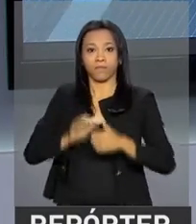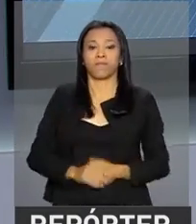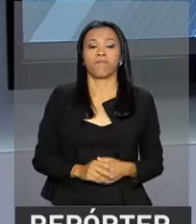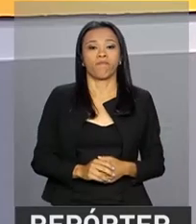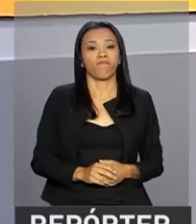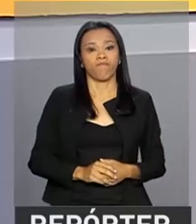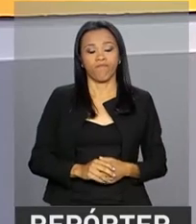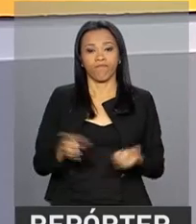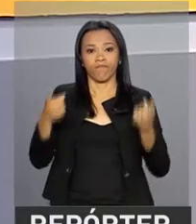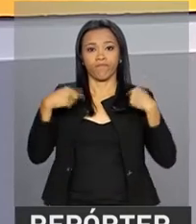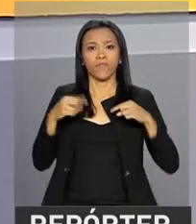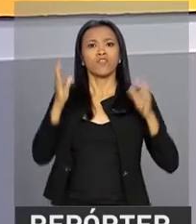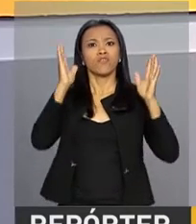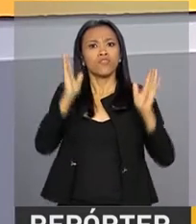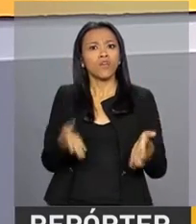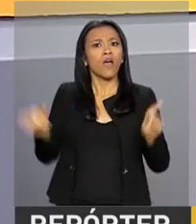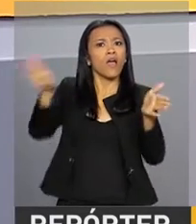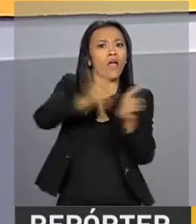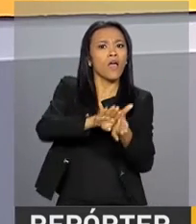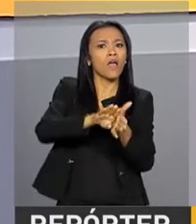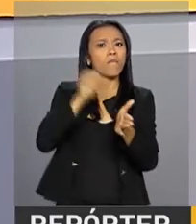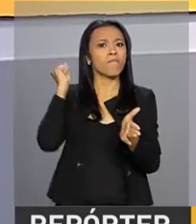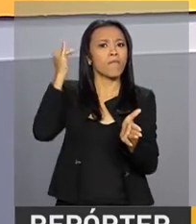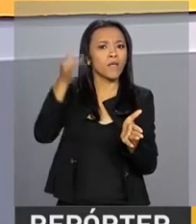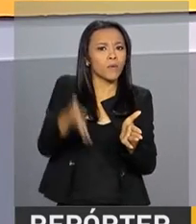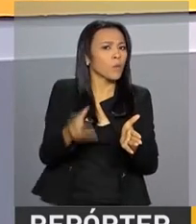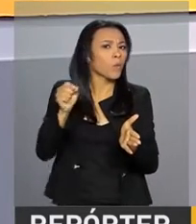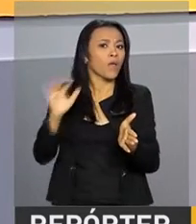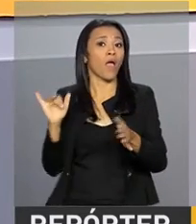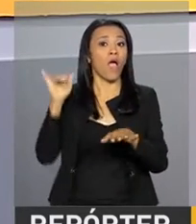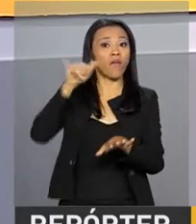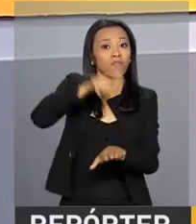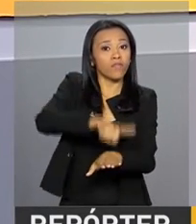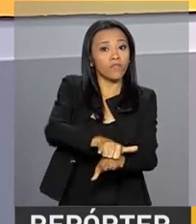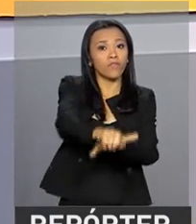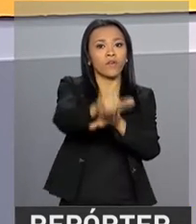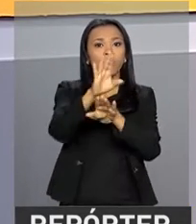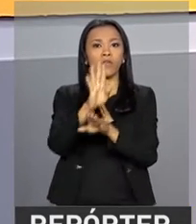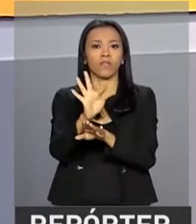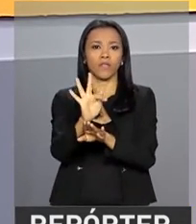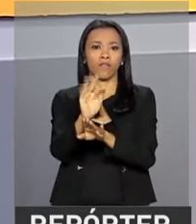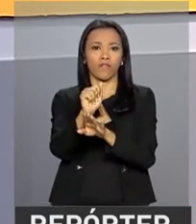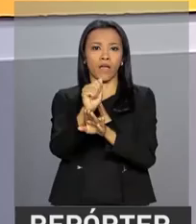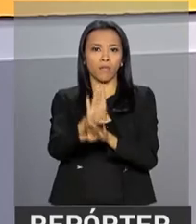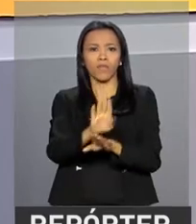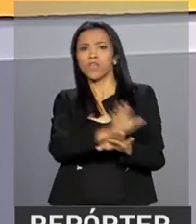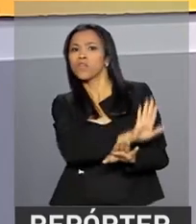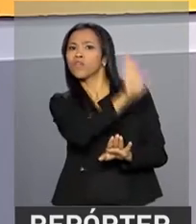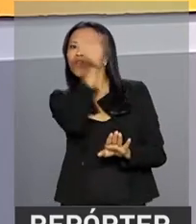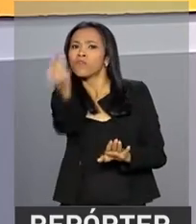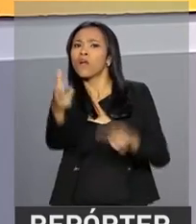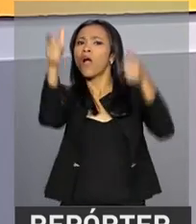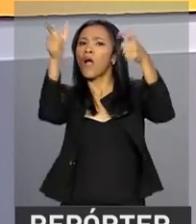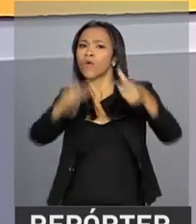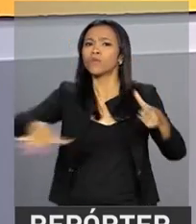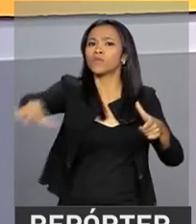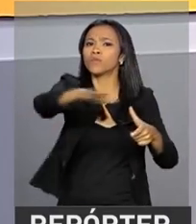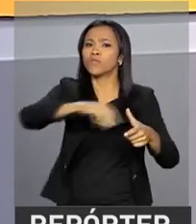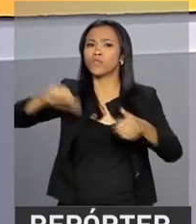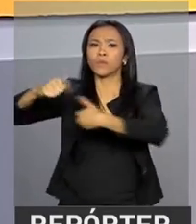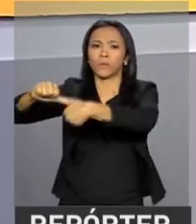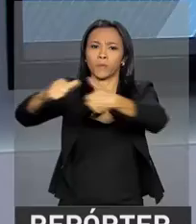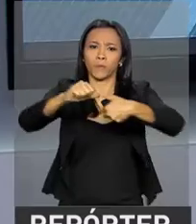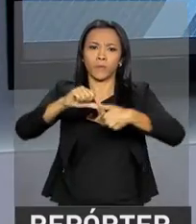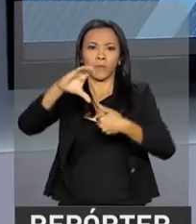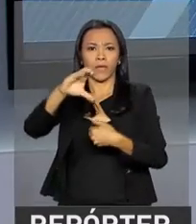setembro. Chegou esta madrugada a Brasília o avião da FAB que foi resgatar brasileiros atingidos pelo furacão Irma no